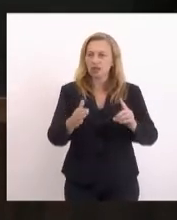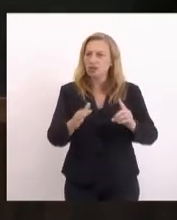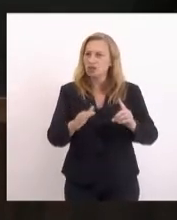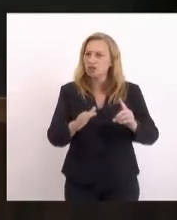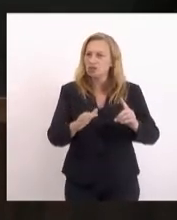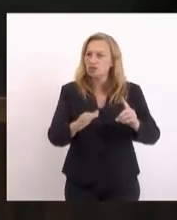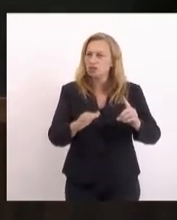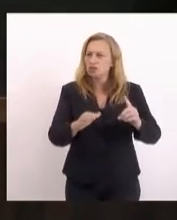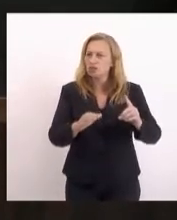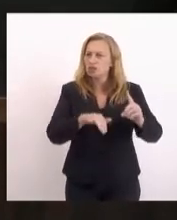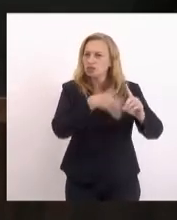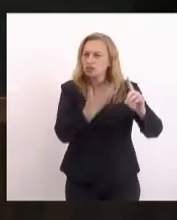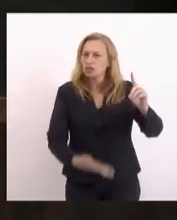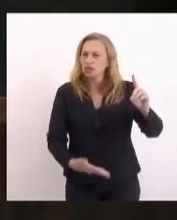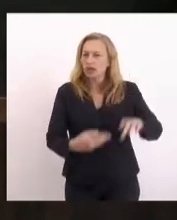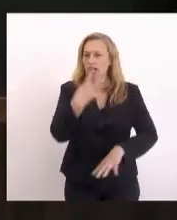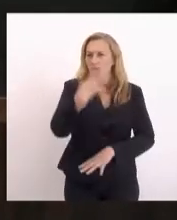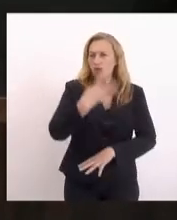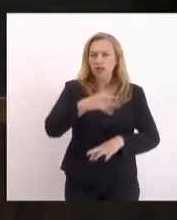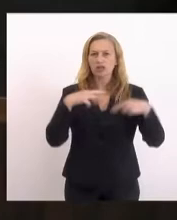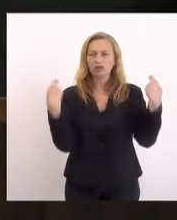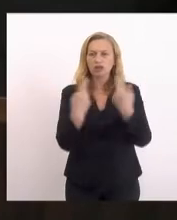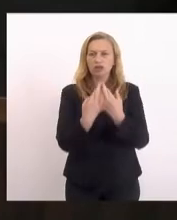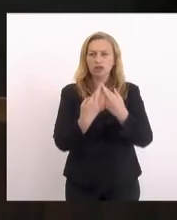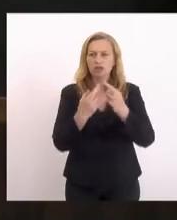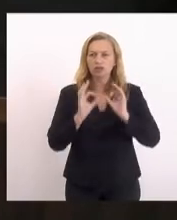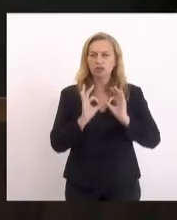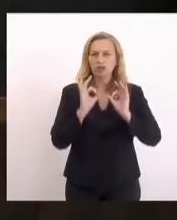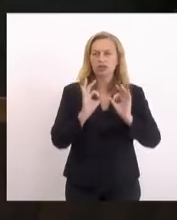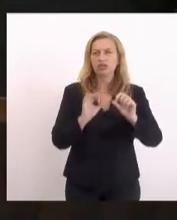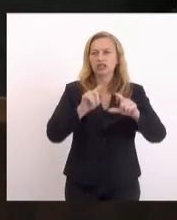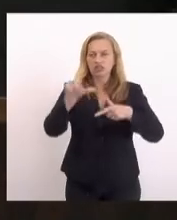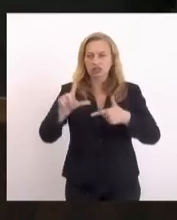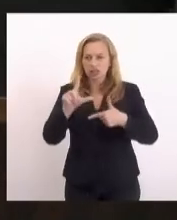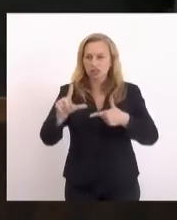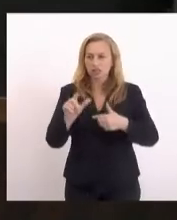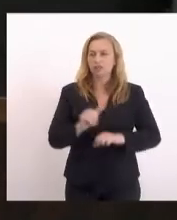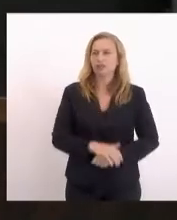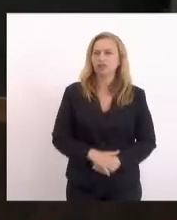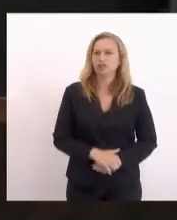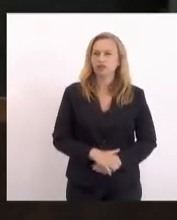da 4ª sessão legislativa da 12ª legislatura.